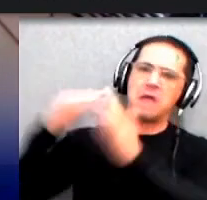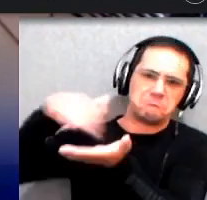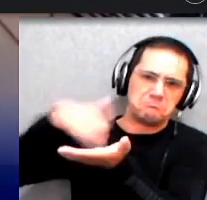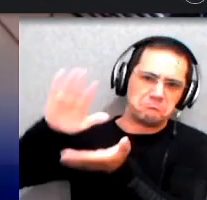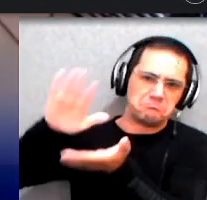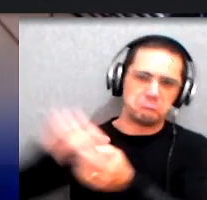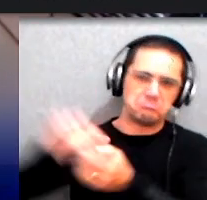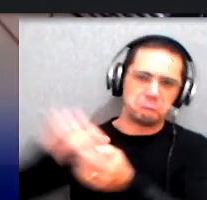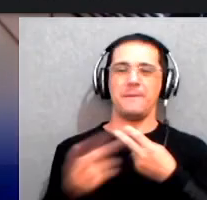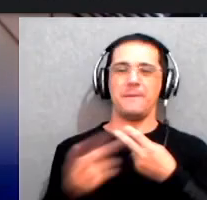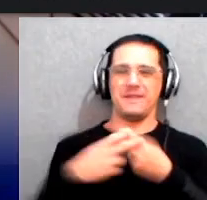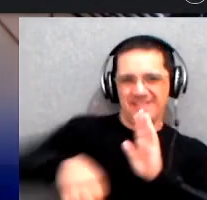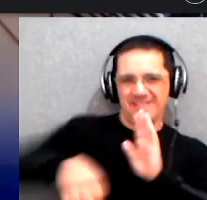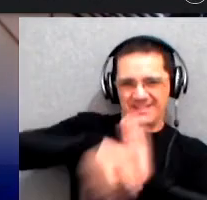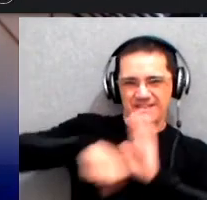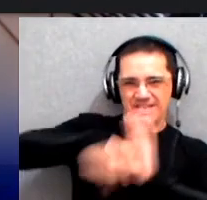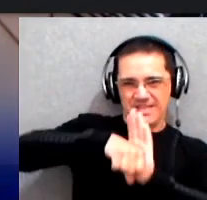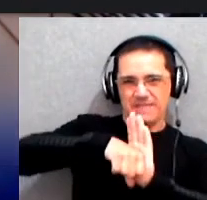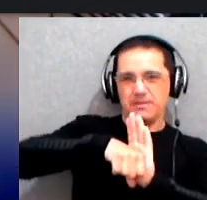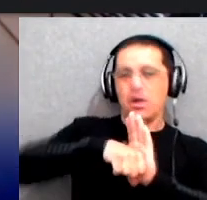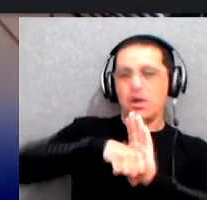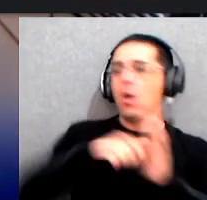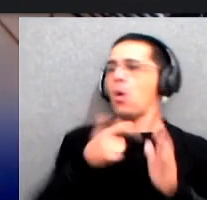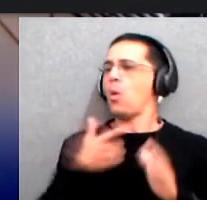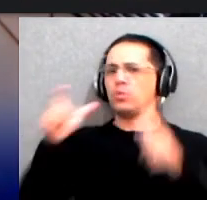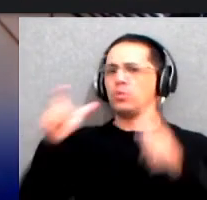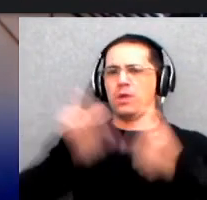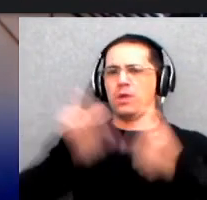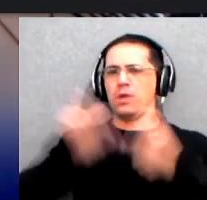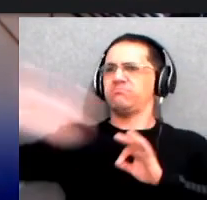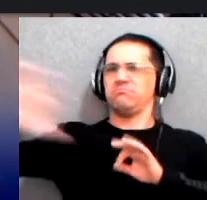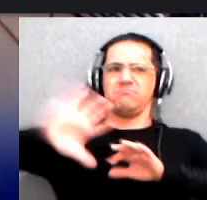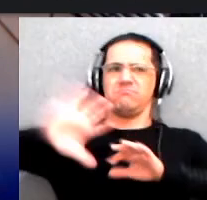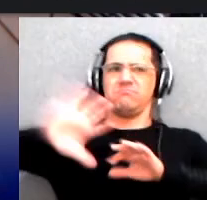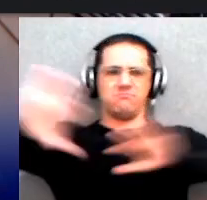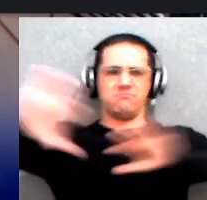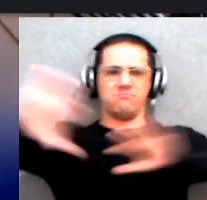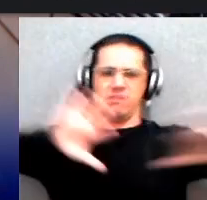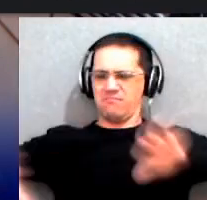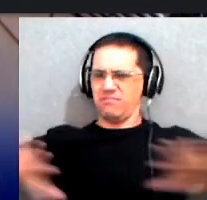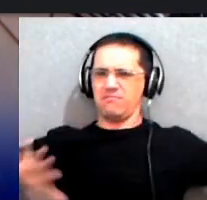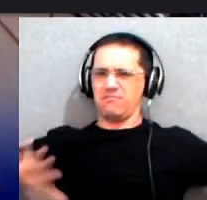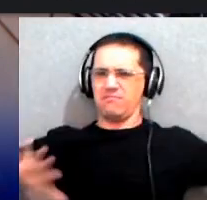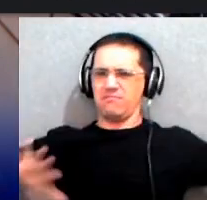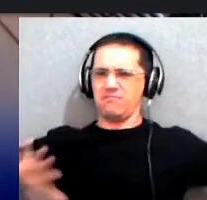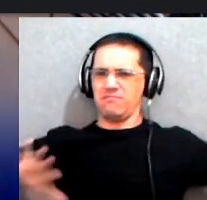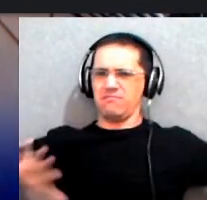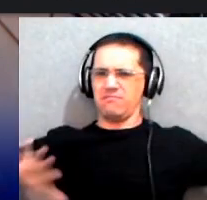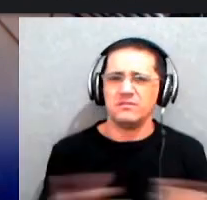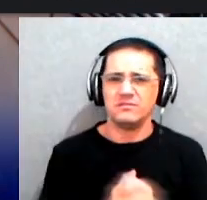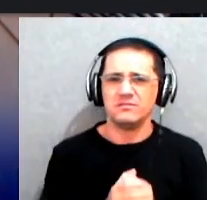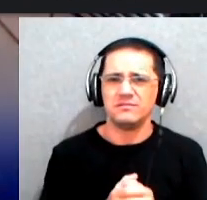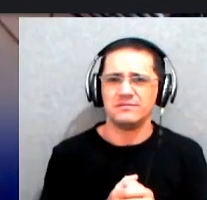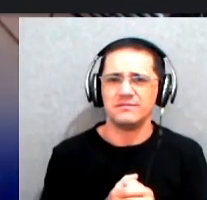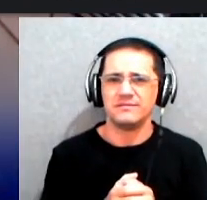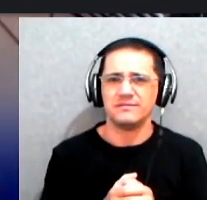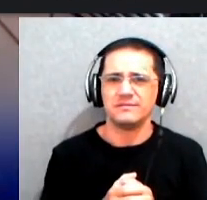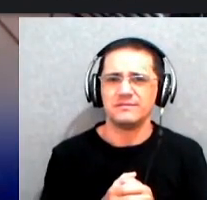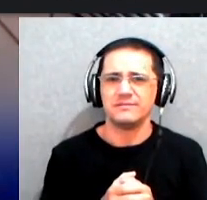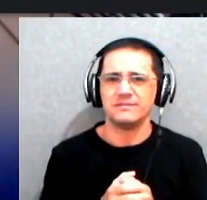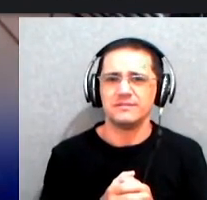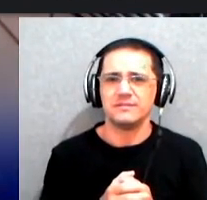ainda. E aí o que acontece? Primeira questão. Como é que você faz uma publicidade de um júri